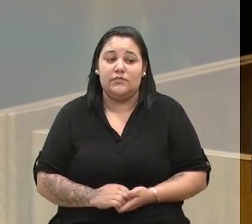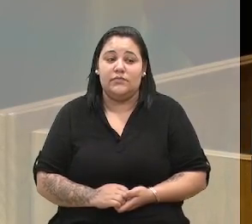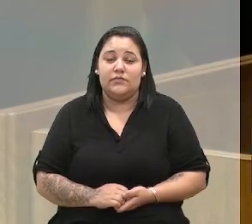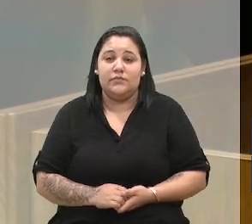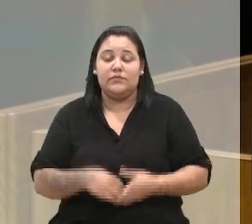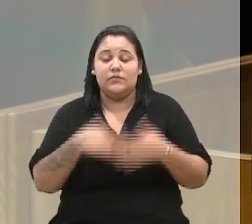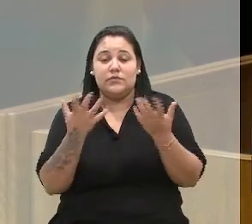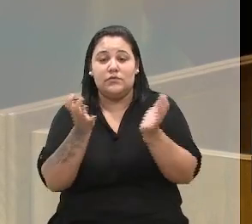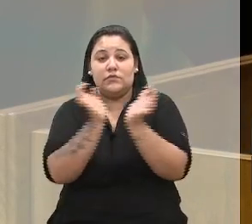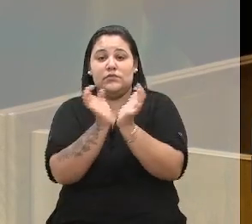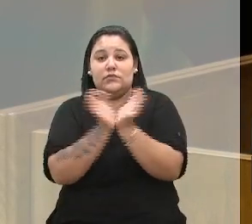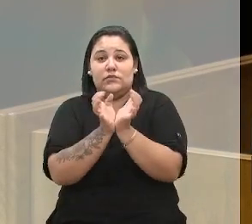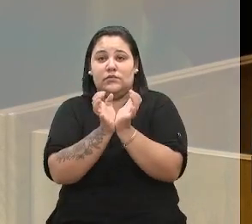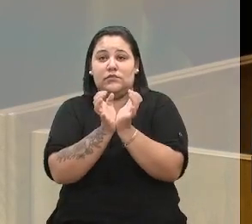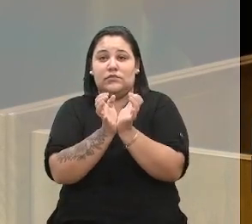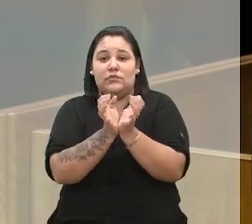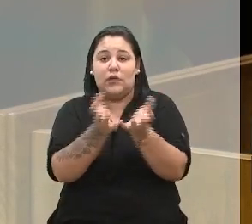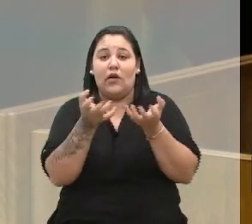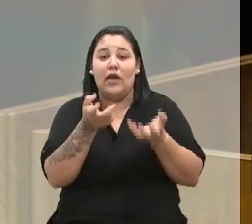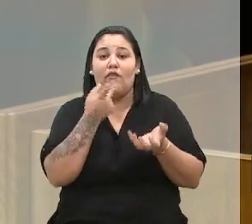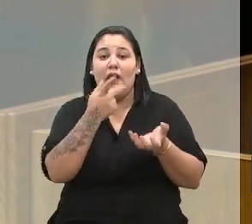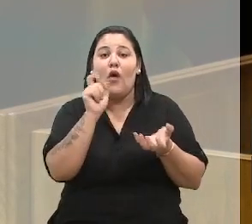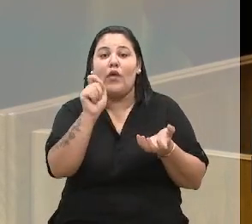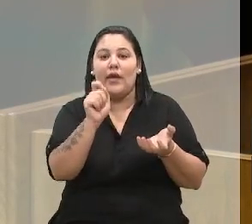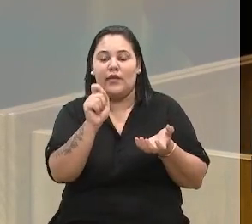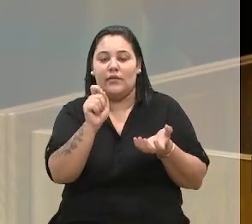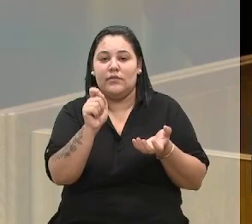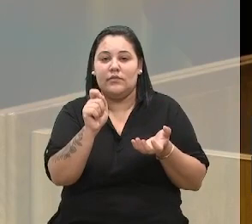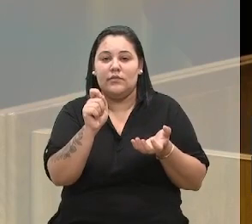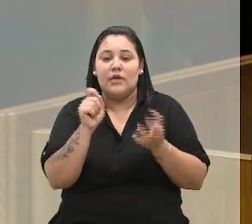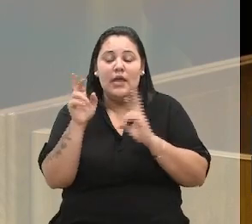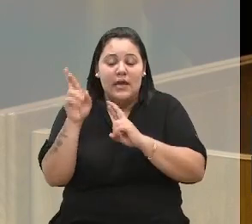eu quero dizer o seguinte, tomara que o Samay